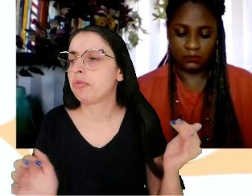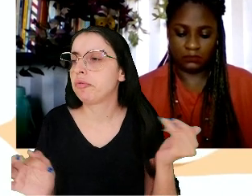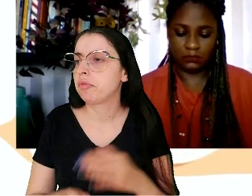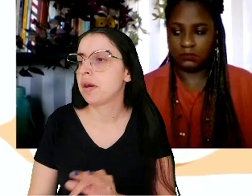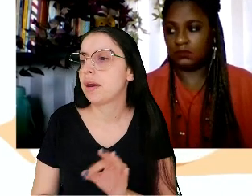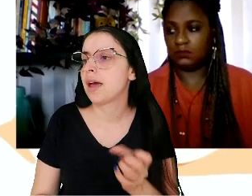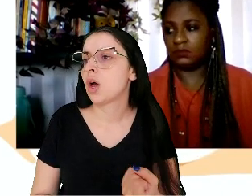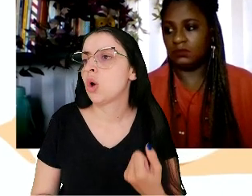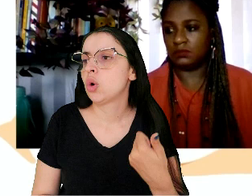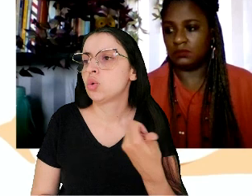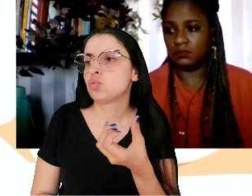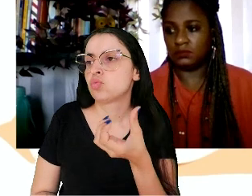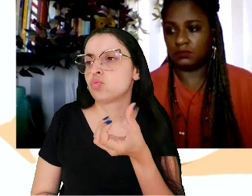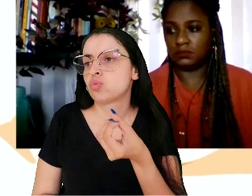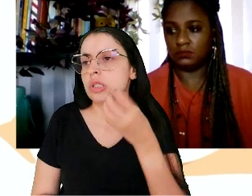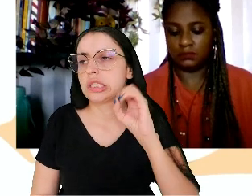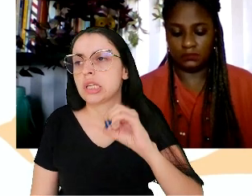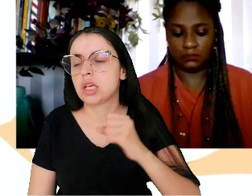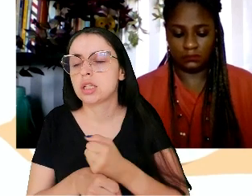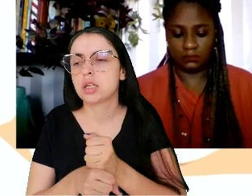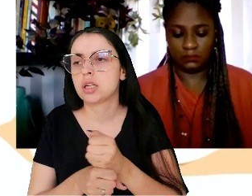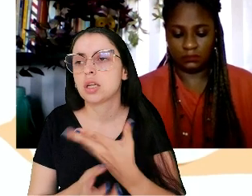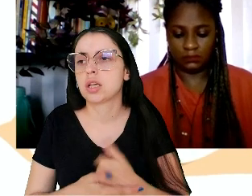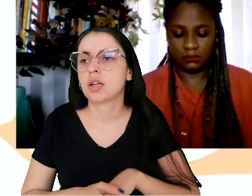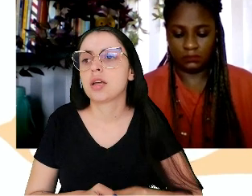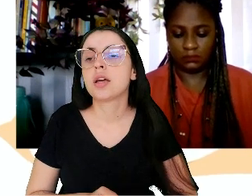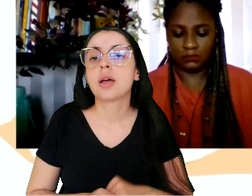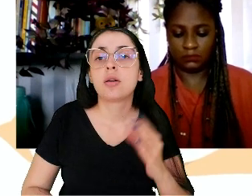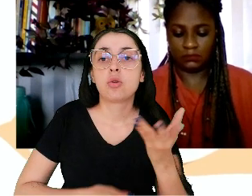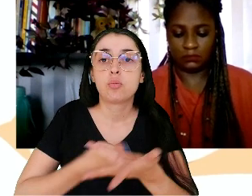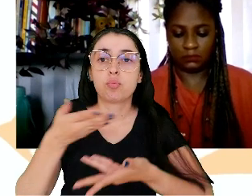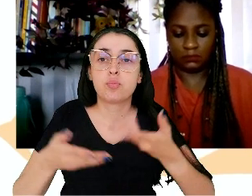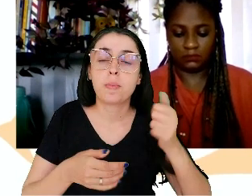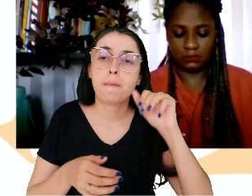que virou um livro, né, no final, que chama A Mística Feminina.